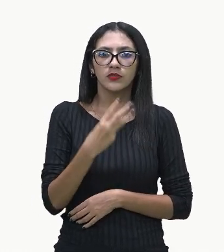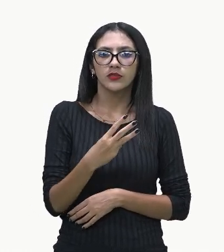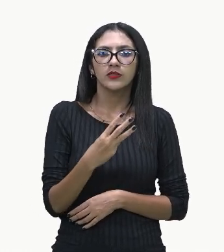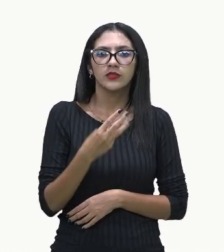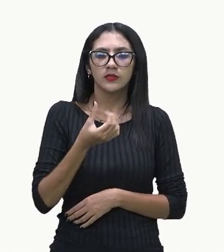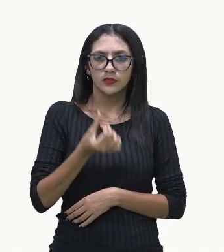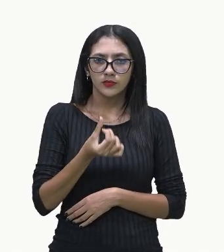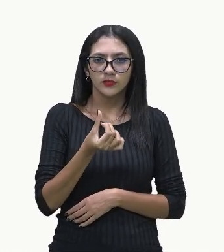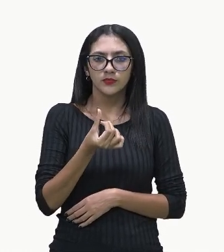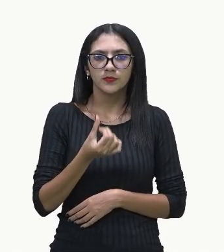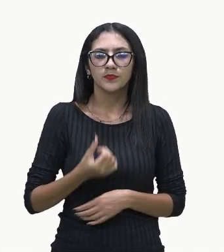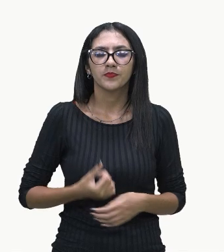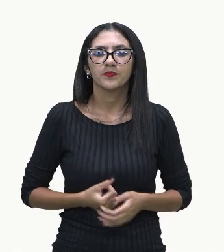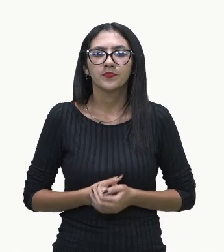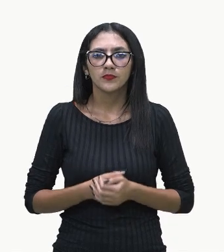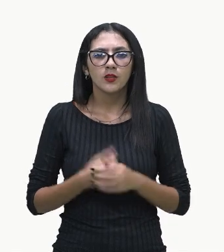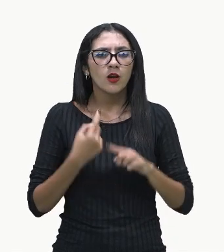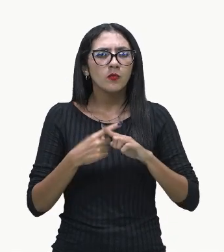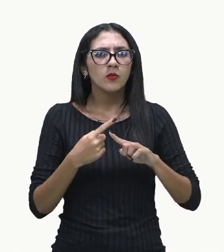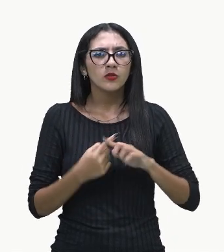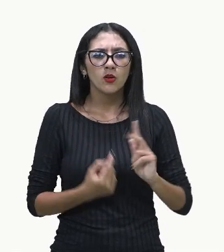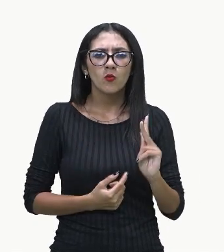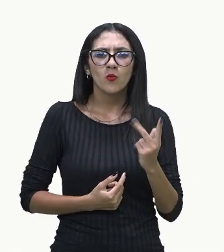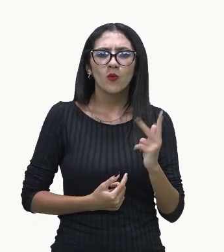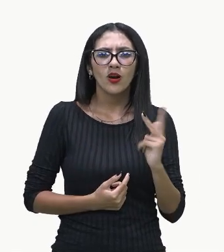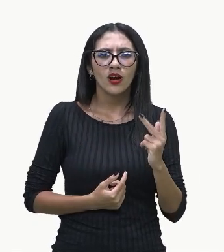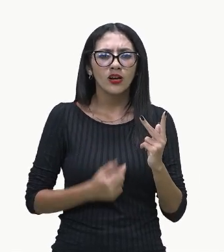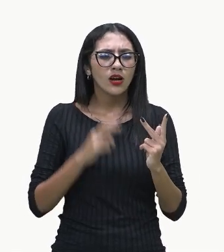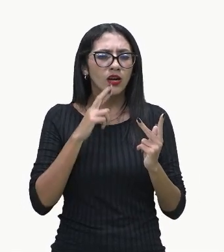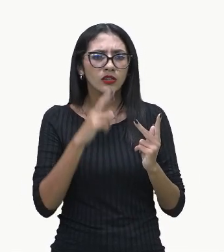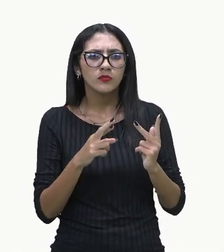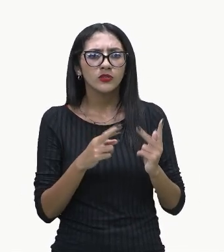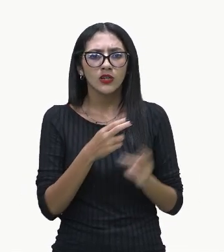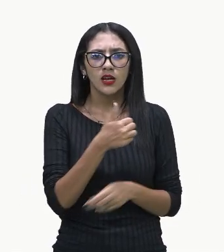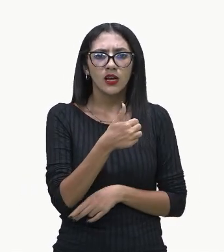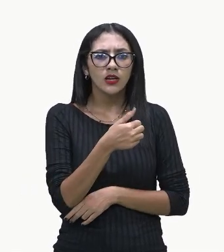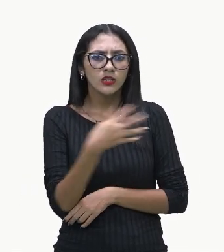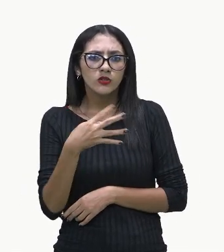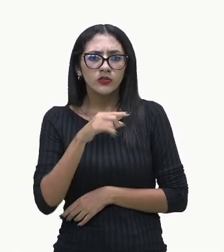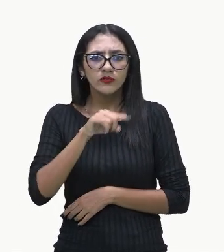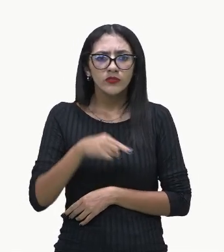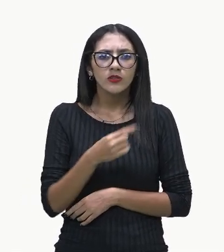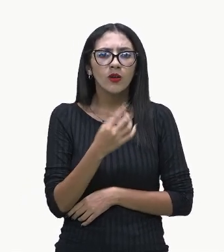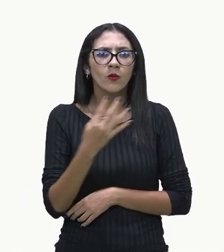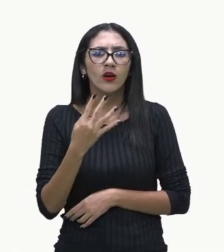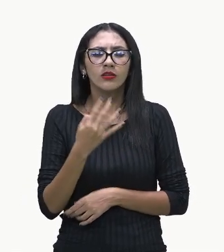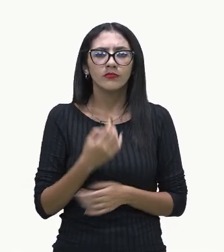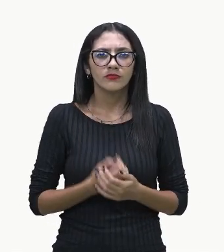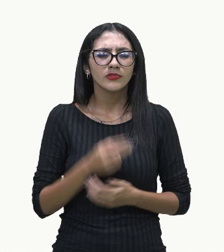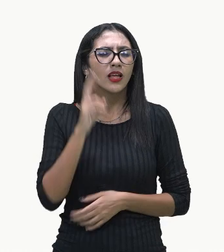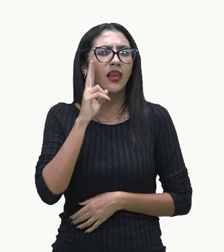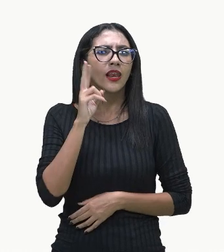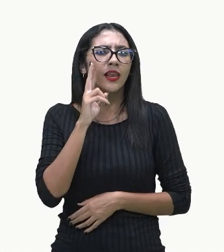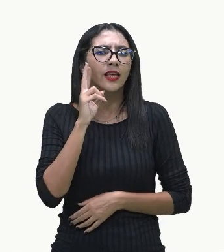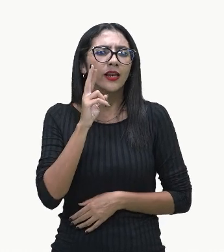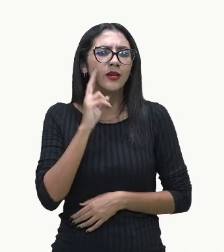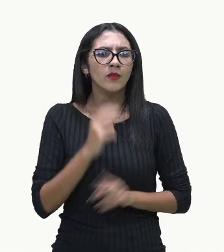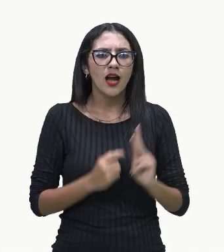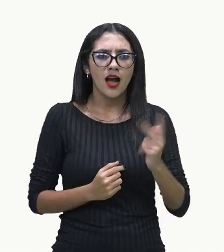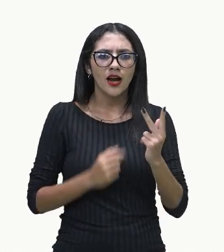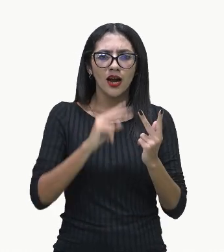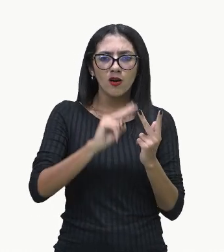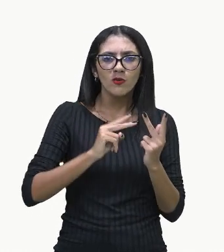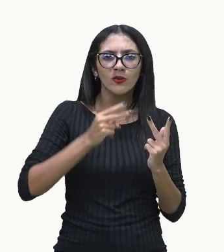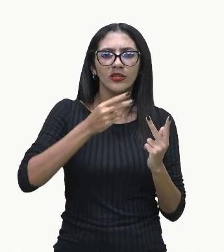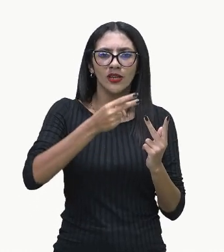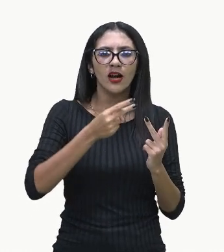207,36. Por que a altura, professora, ficou aqui 14,4? Lembra do 2 que eu falei para você aqui? Não é